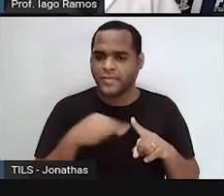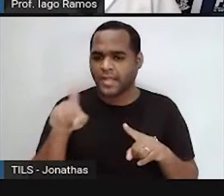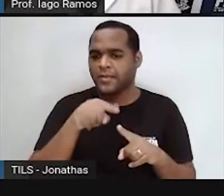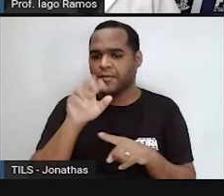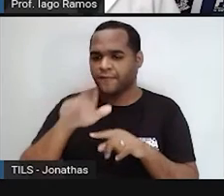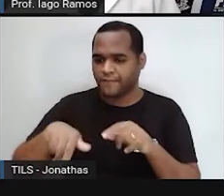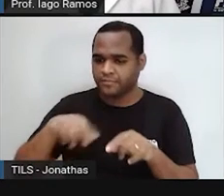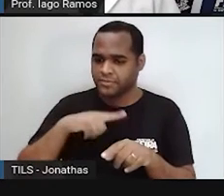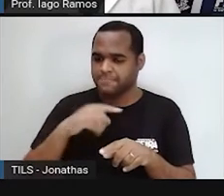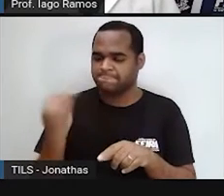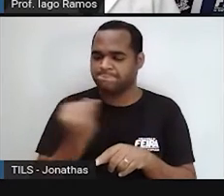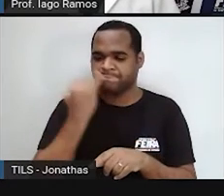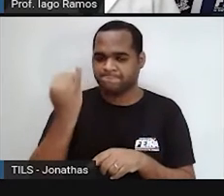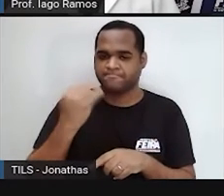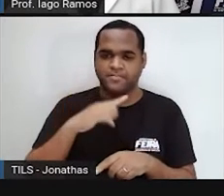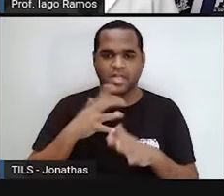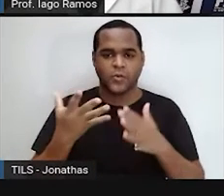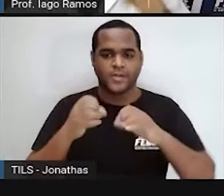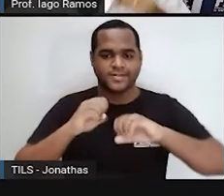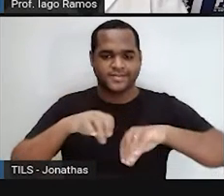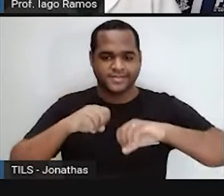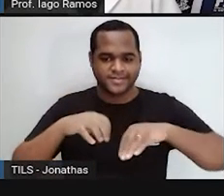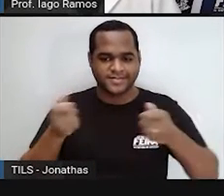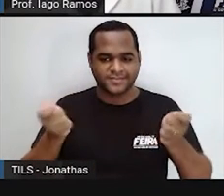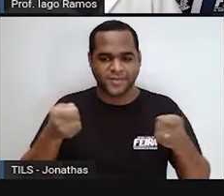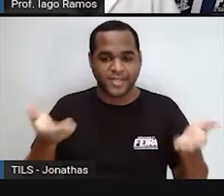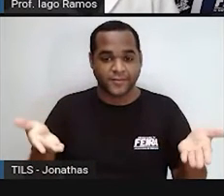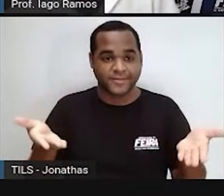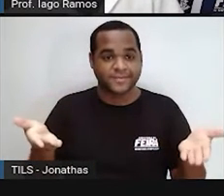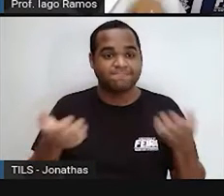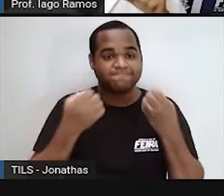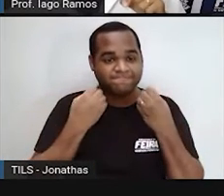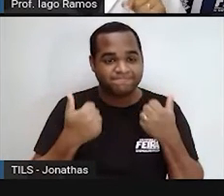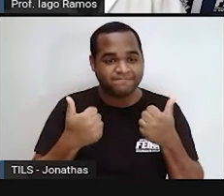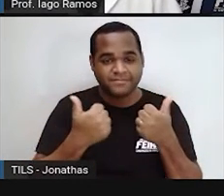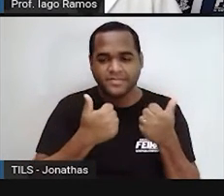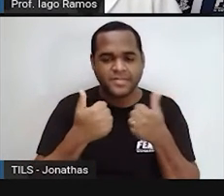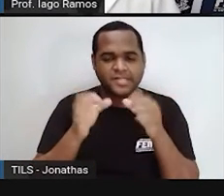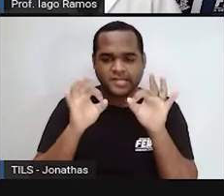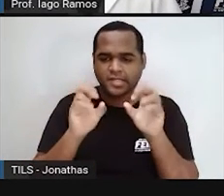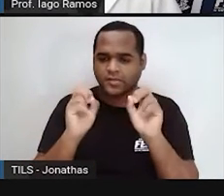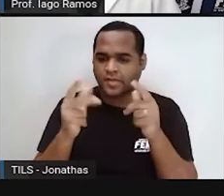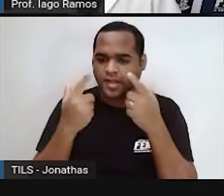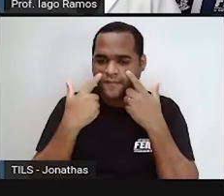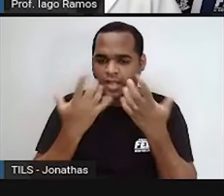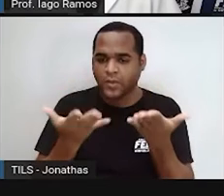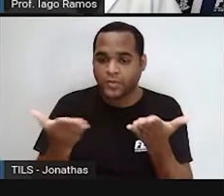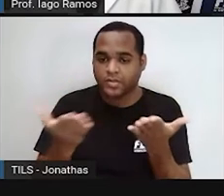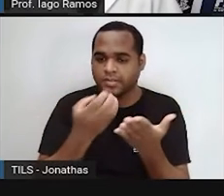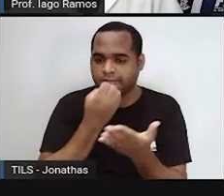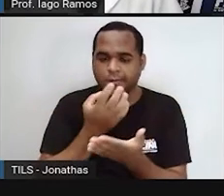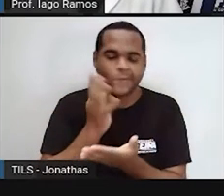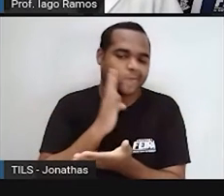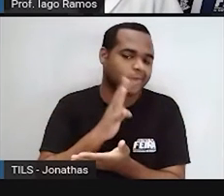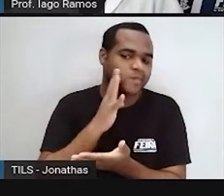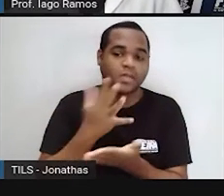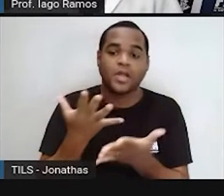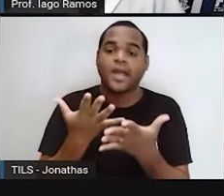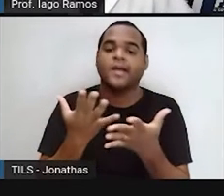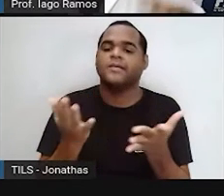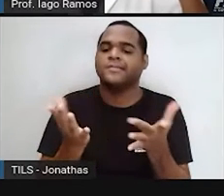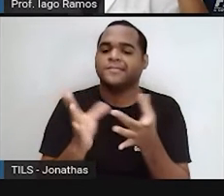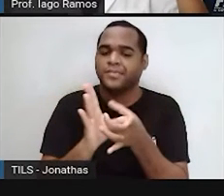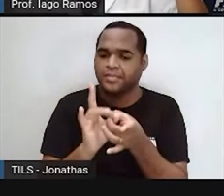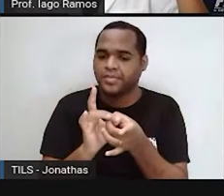coisa bastante interessante para nossa aula agora hoje nós vamos fazer aqui uma aula bem bacana inclusive